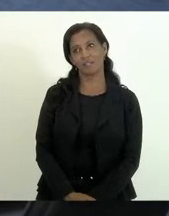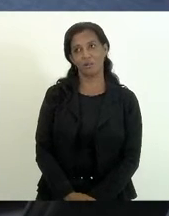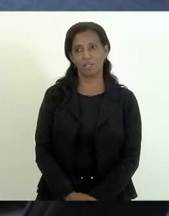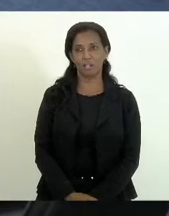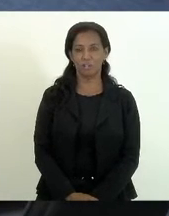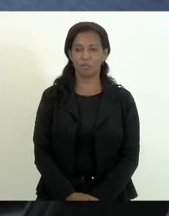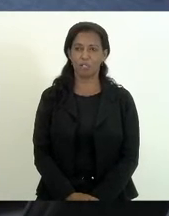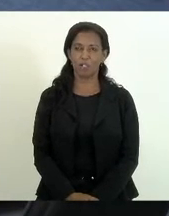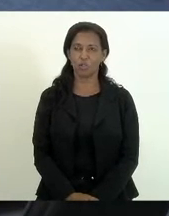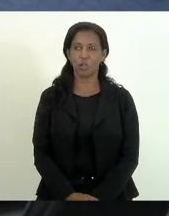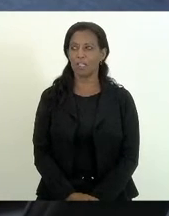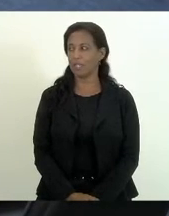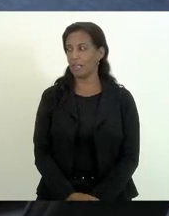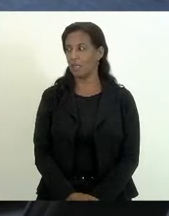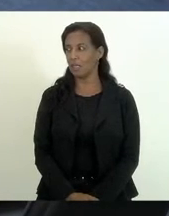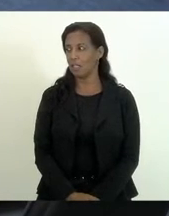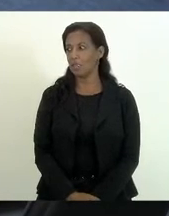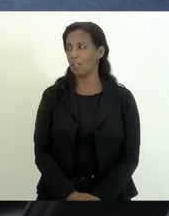oi oi